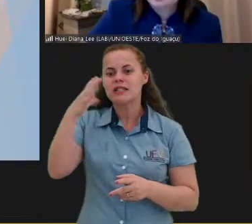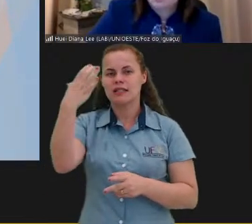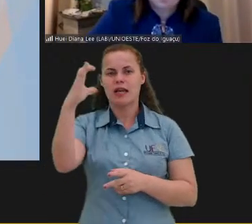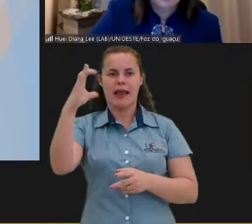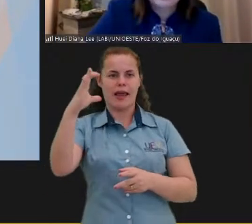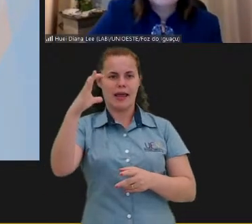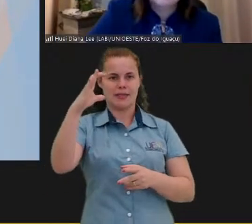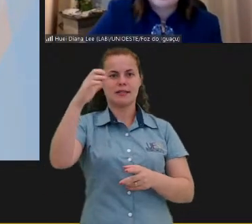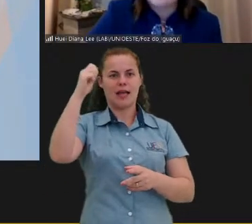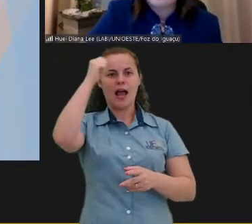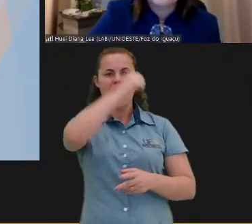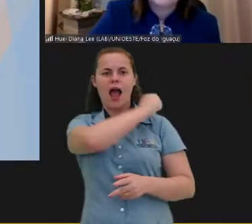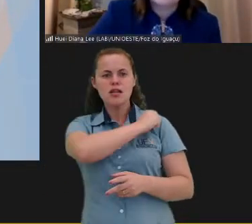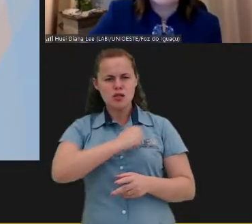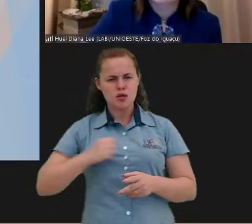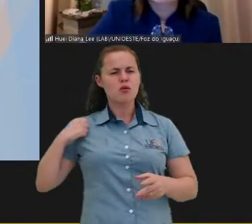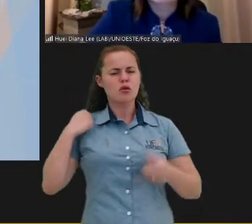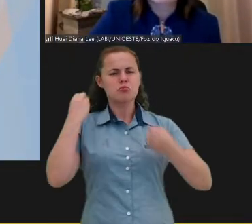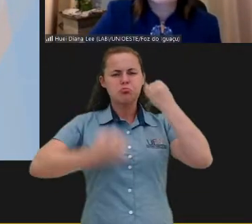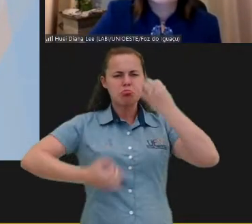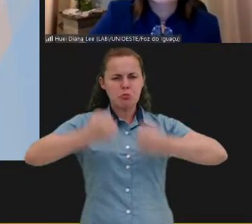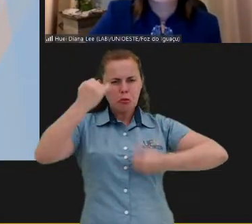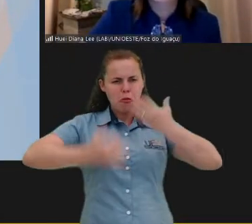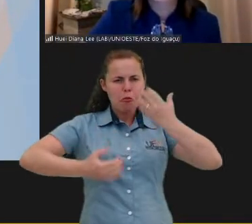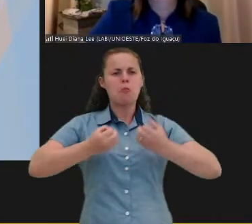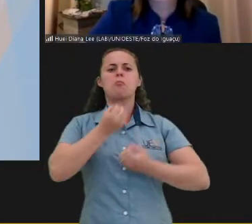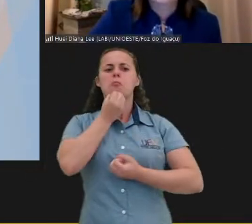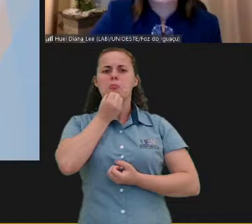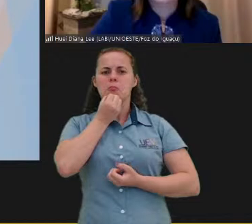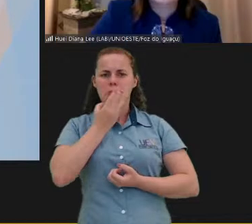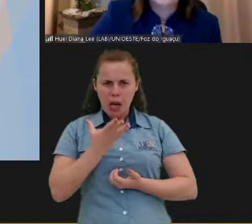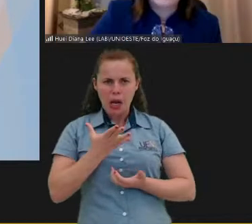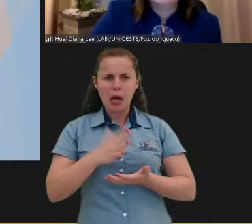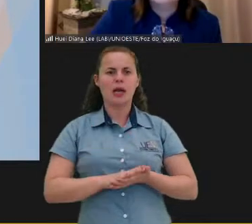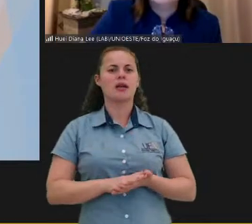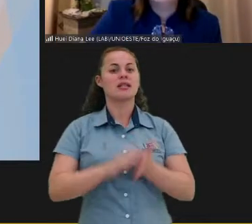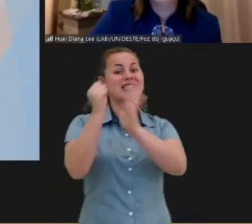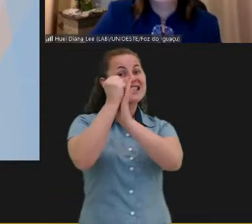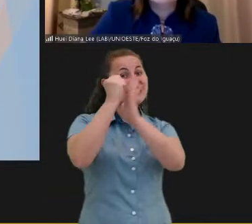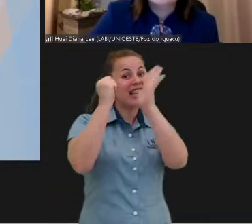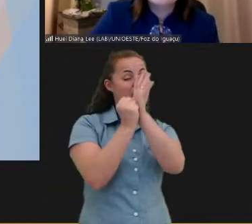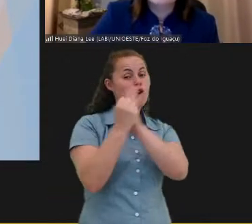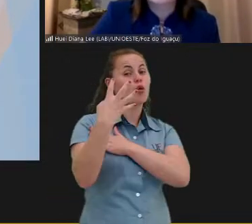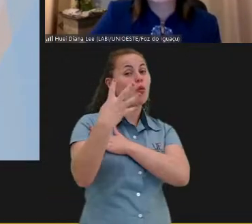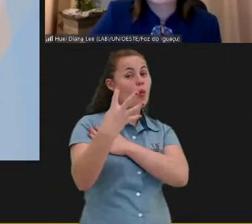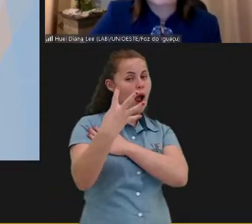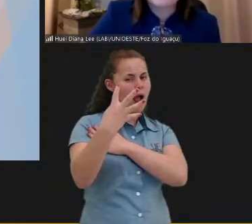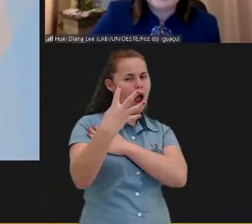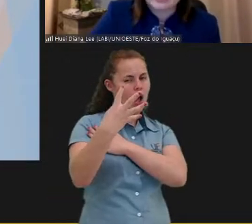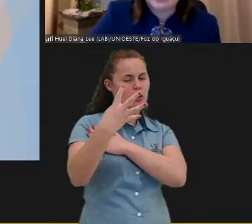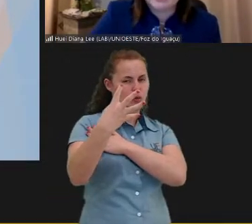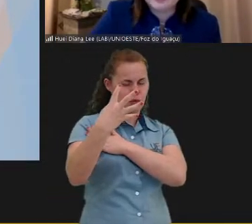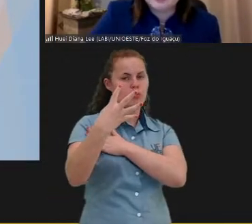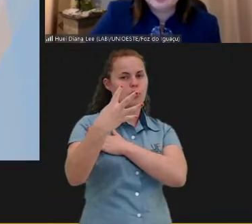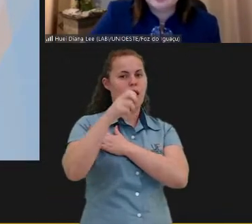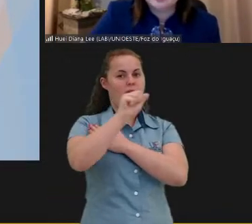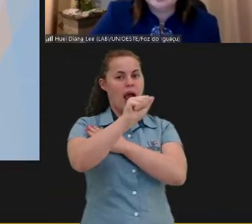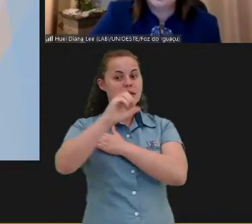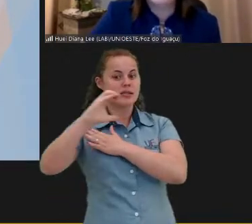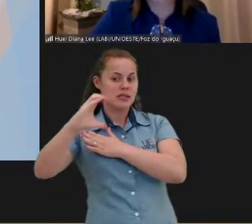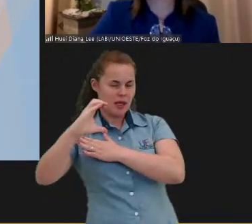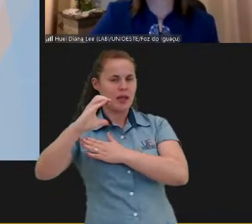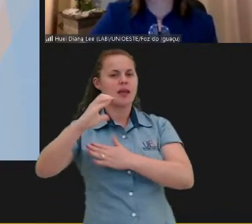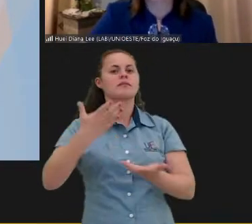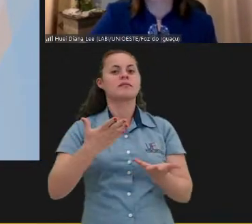Aristóteles colocou muito bem essa questão, né? No século 4 a.C., na sua obra Metafísica,